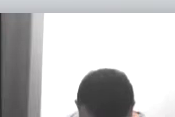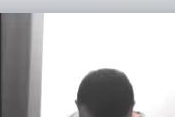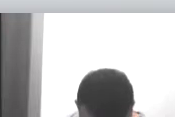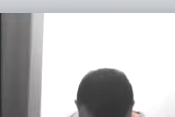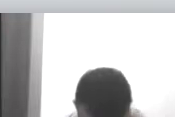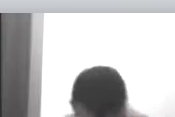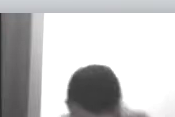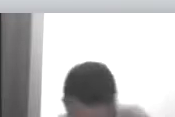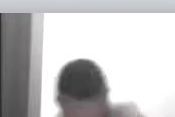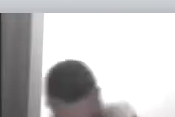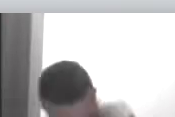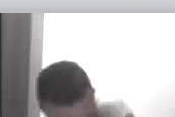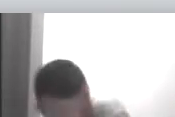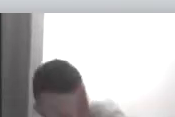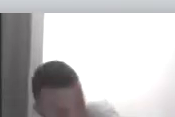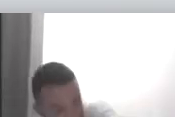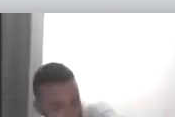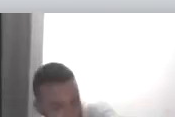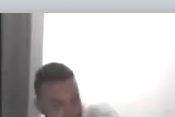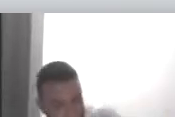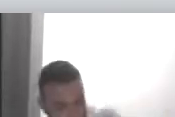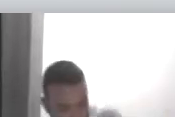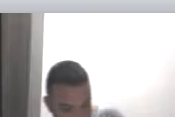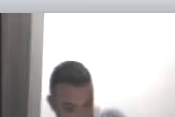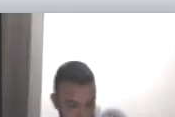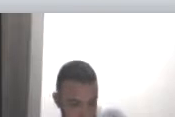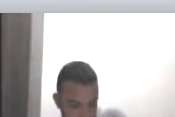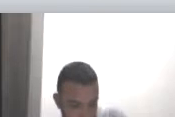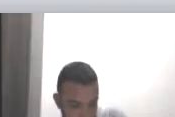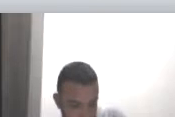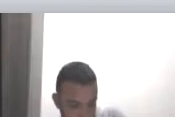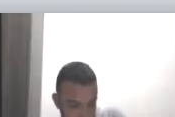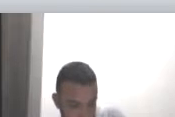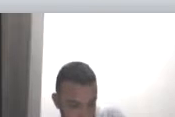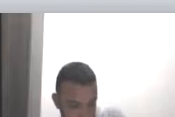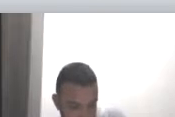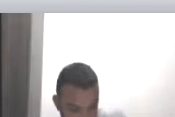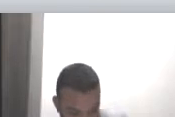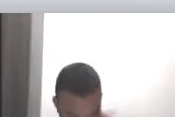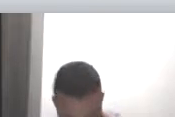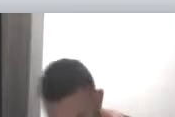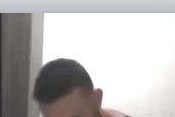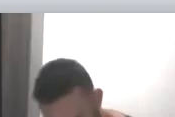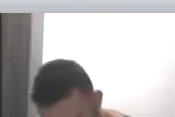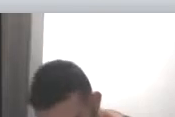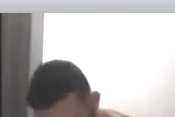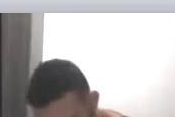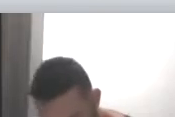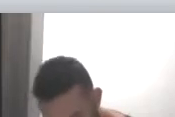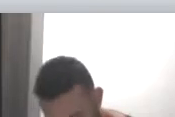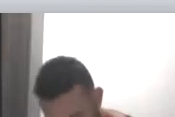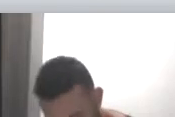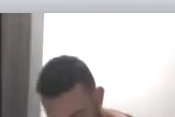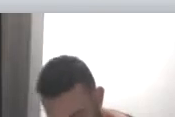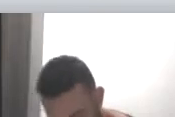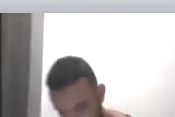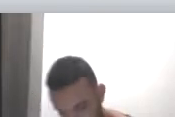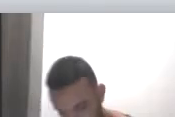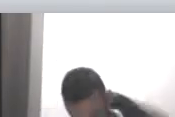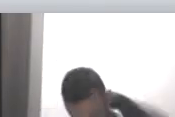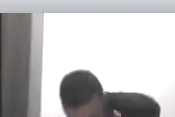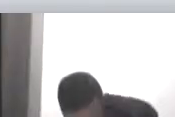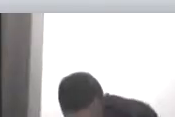substância dessa solução tampão. A gente vai ver a eficácia da solução tampão. Vamos lá.